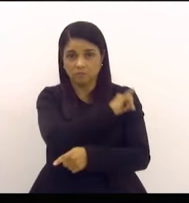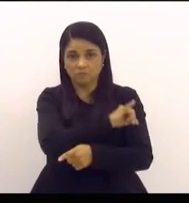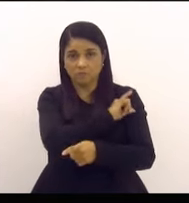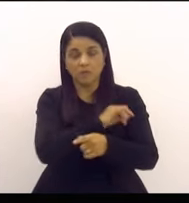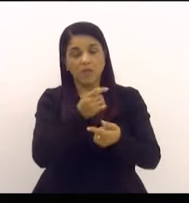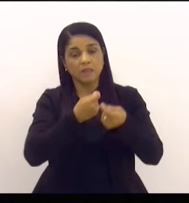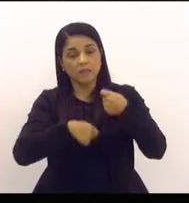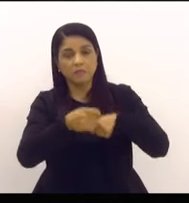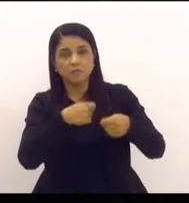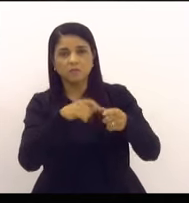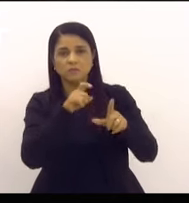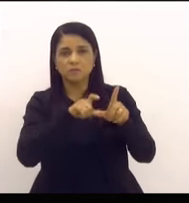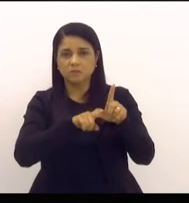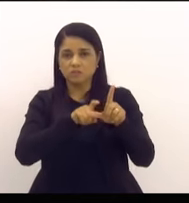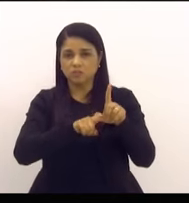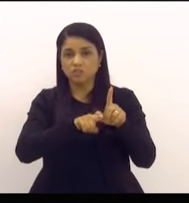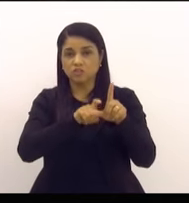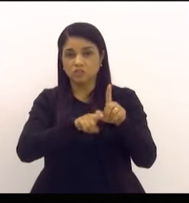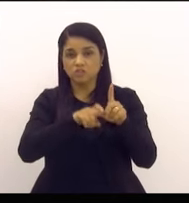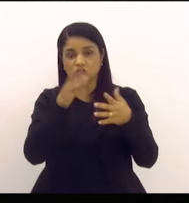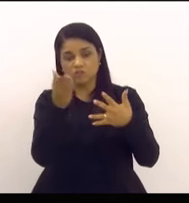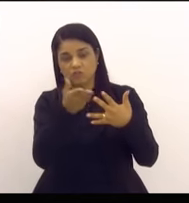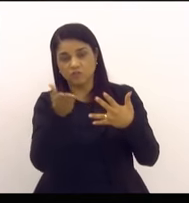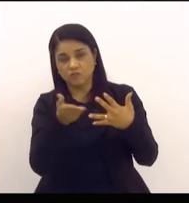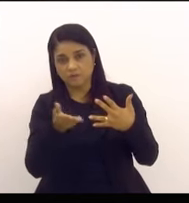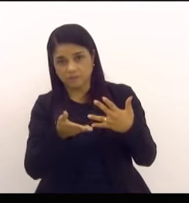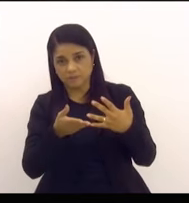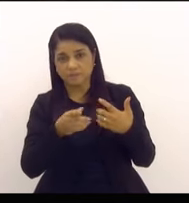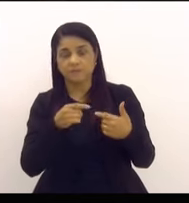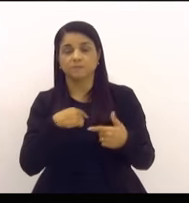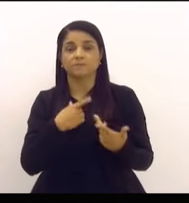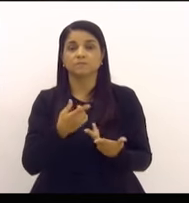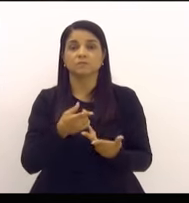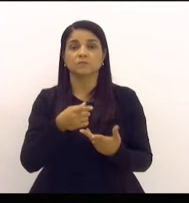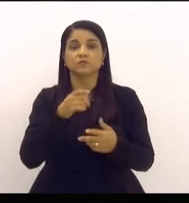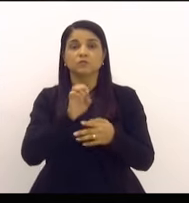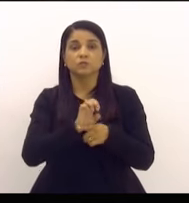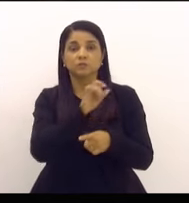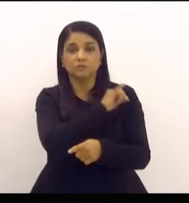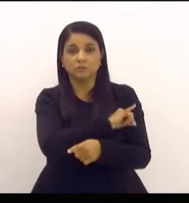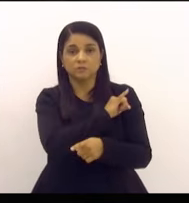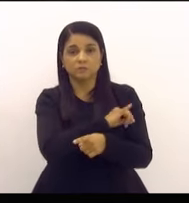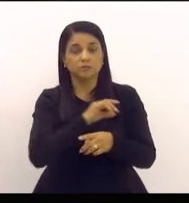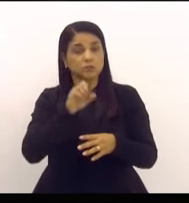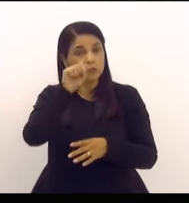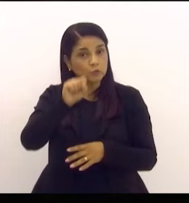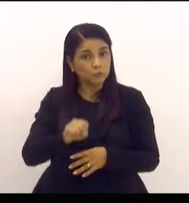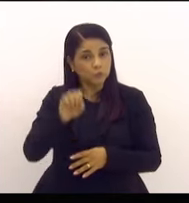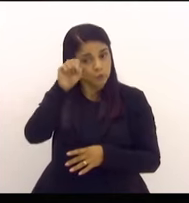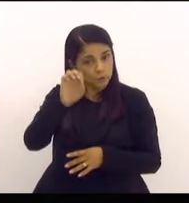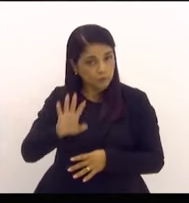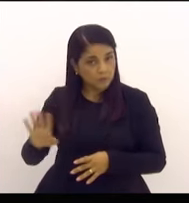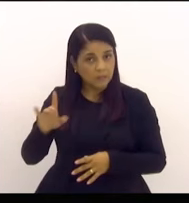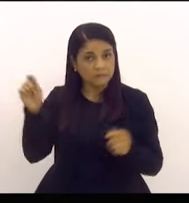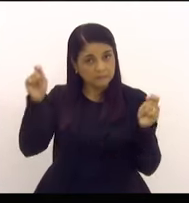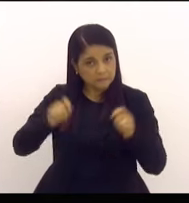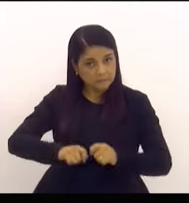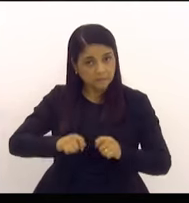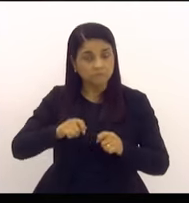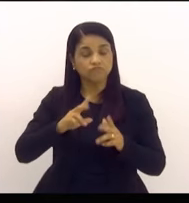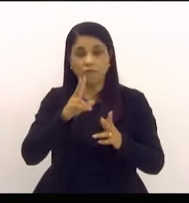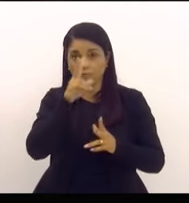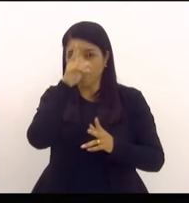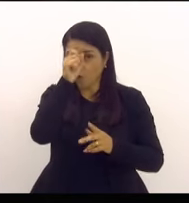Estado. E, evidentemente, se isso é feito com todo o Sul-Sudeste, isto ganha